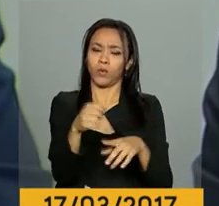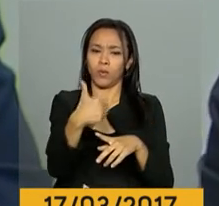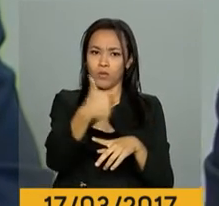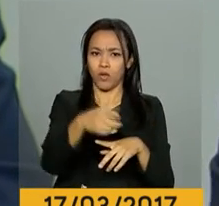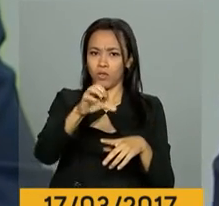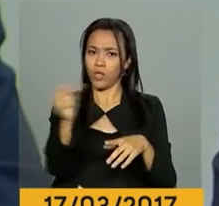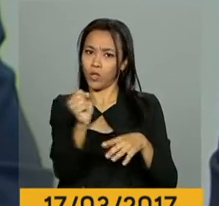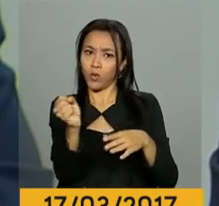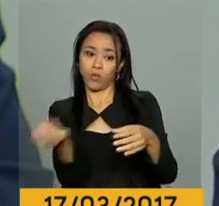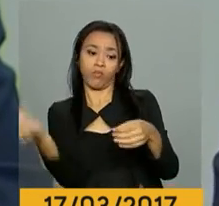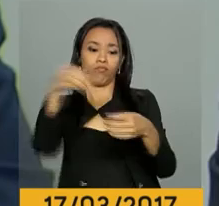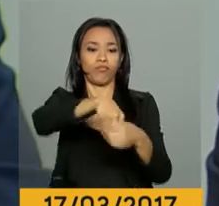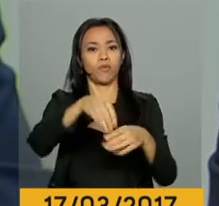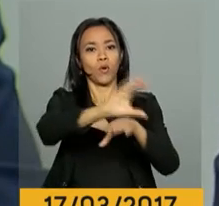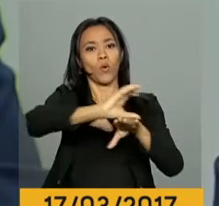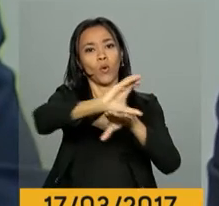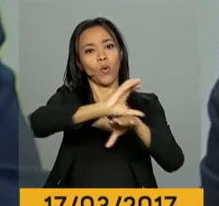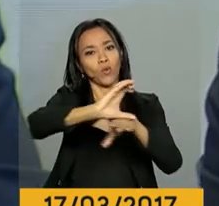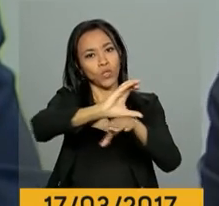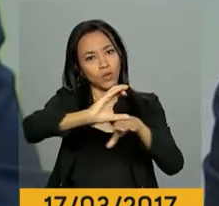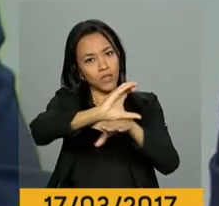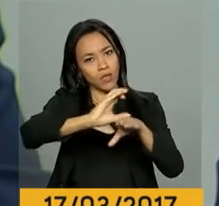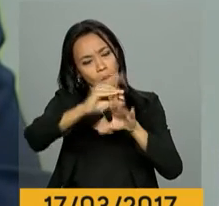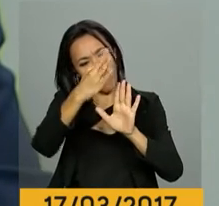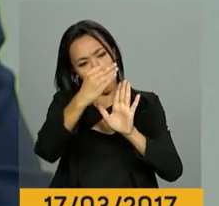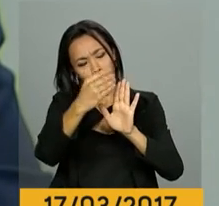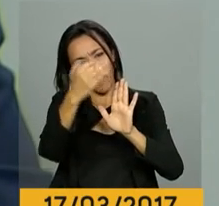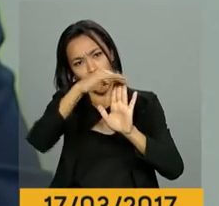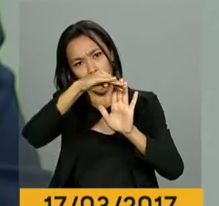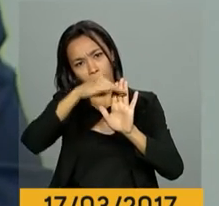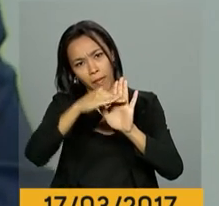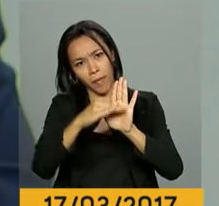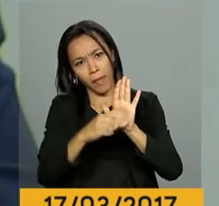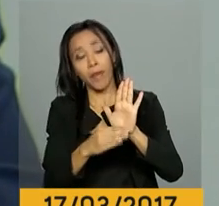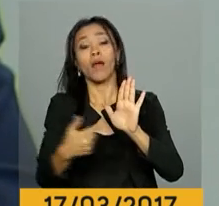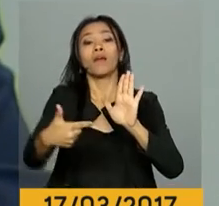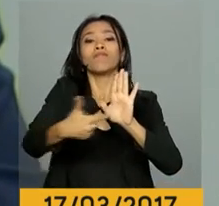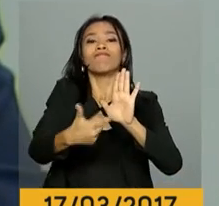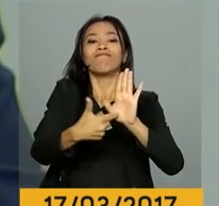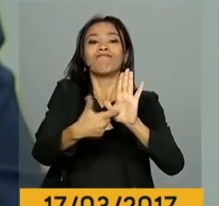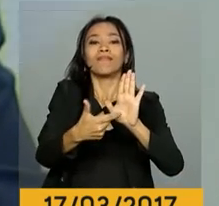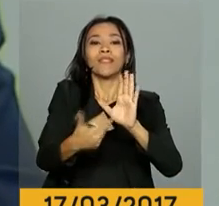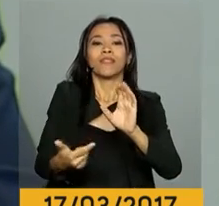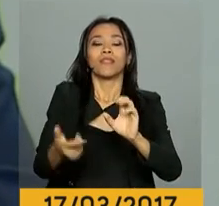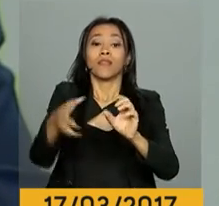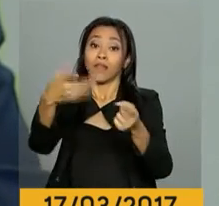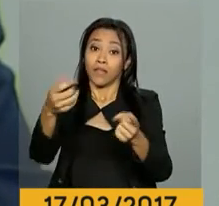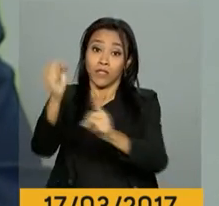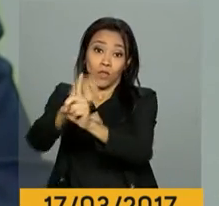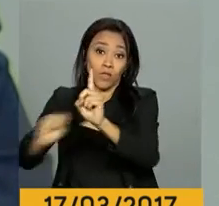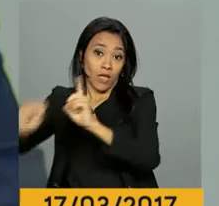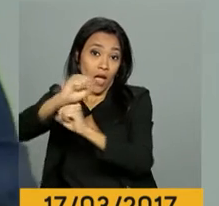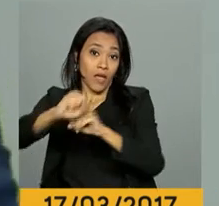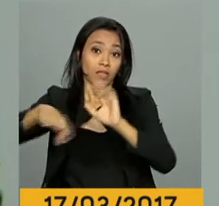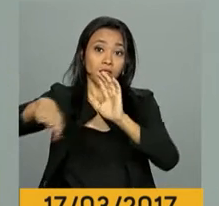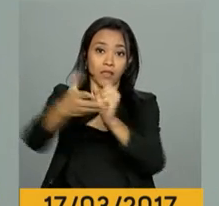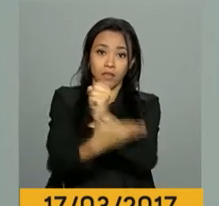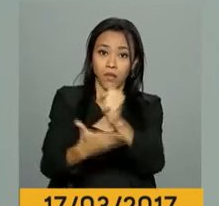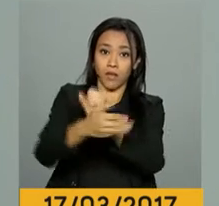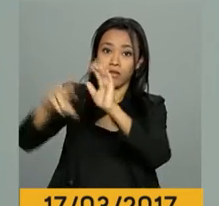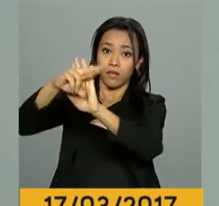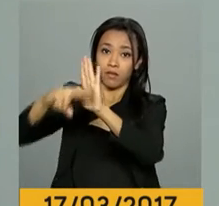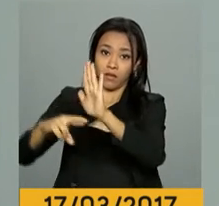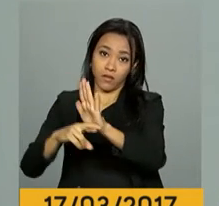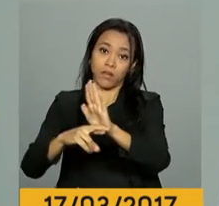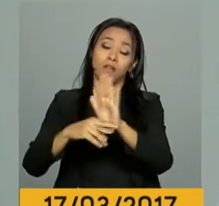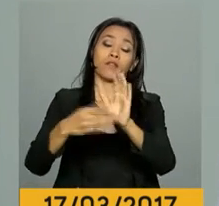texto constitucional, né, para a estrutura do Estado, para o novo Estado que se criava, os princípios liberais com os princípios sociais, não é verdade? E os princípios